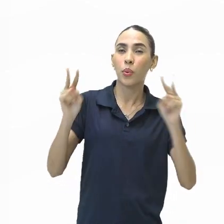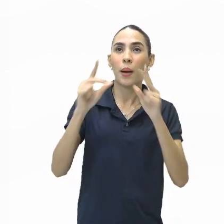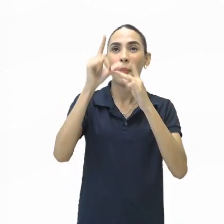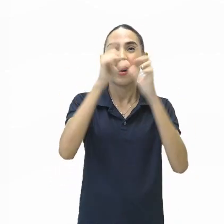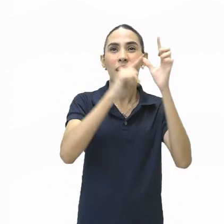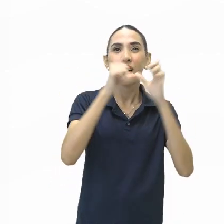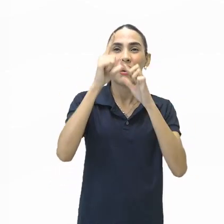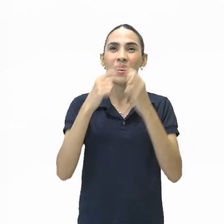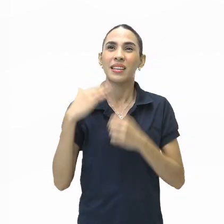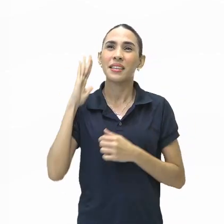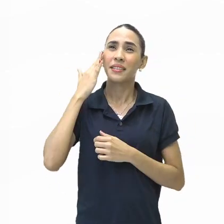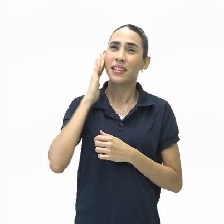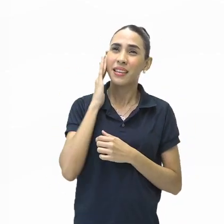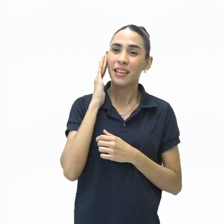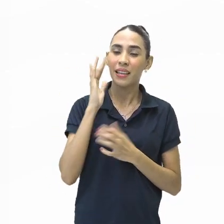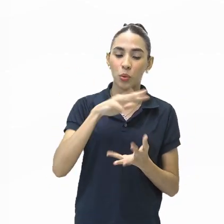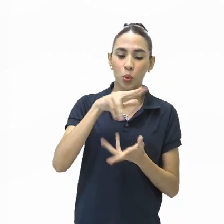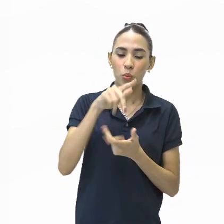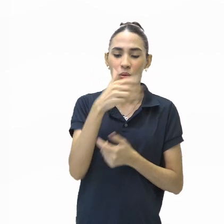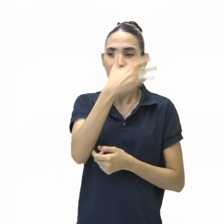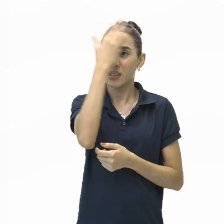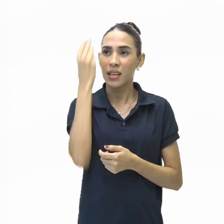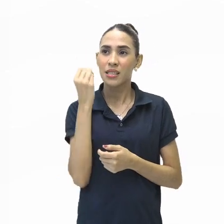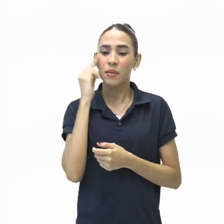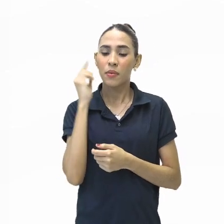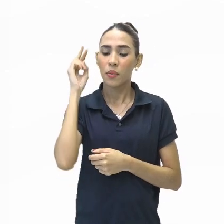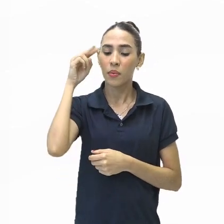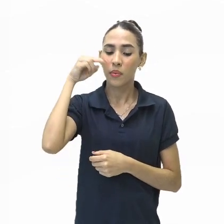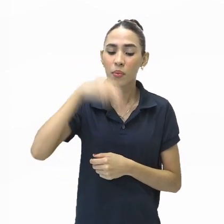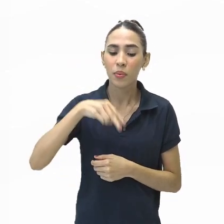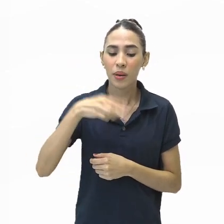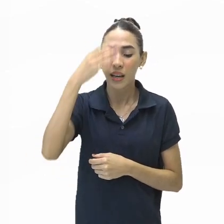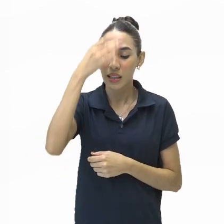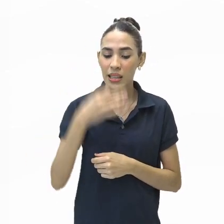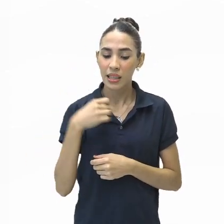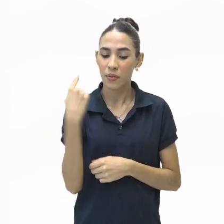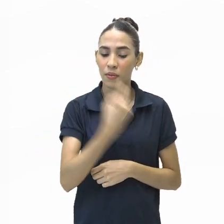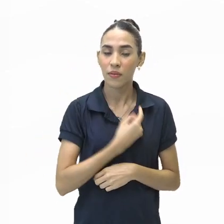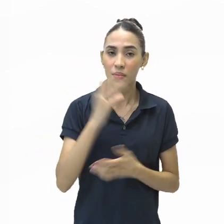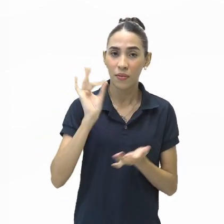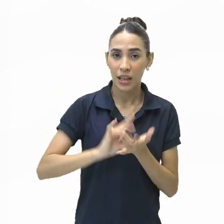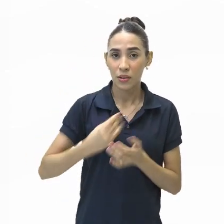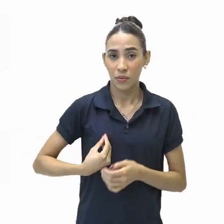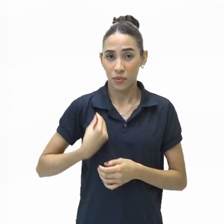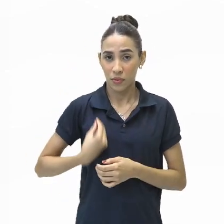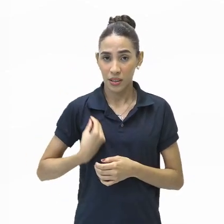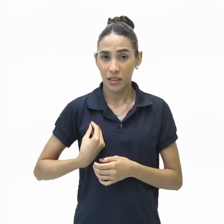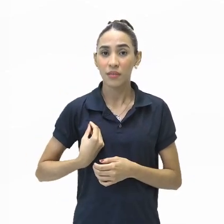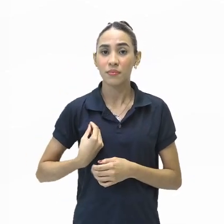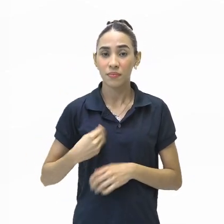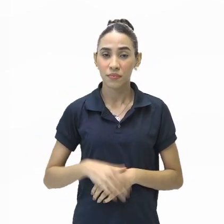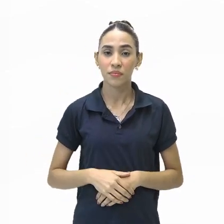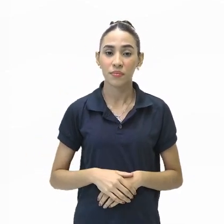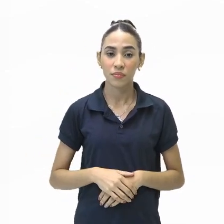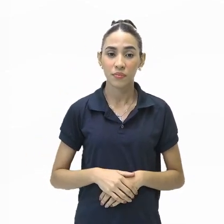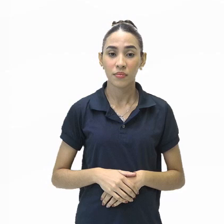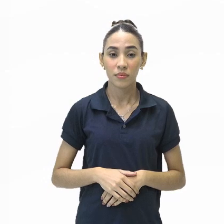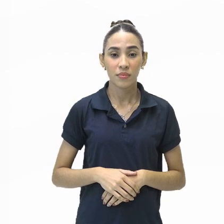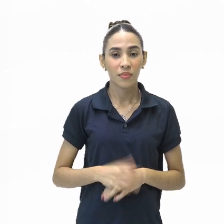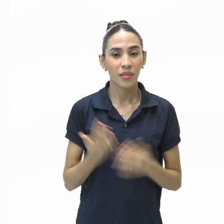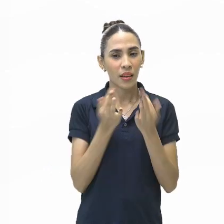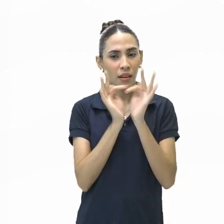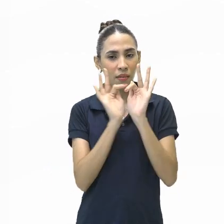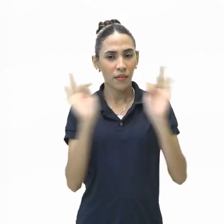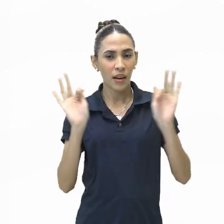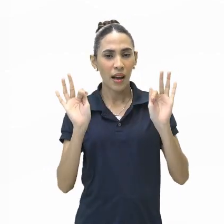entender nosso lugar no espaço, que esquecemos de olhar para baixo e buscar compreender nossa real função na Terra. Essa frase,